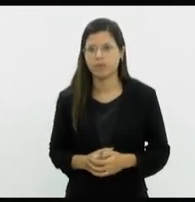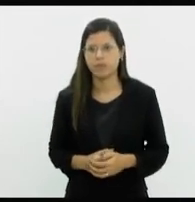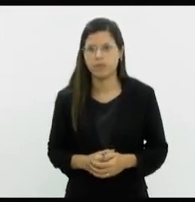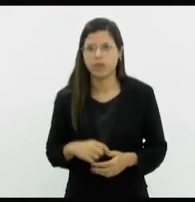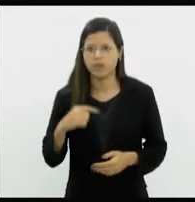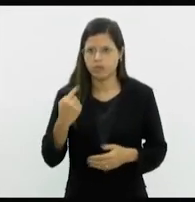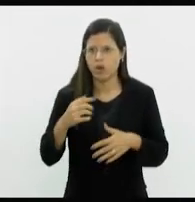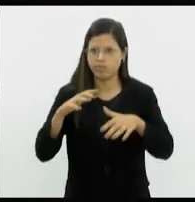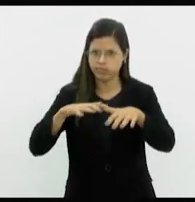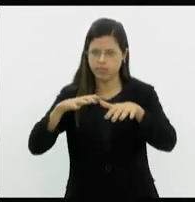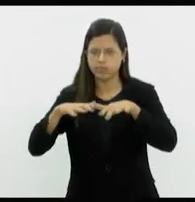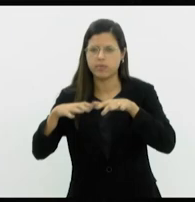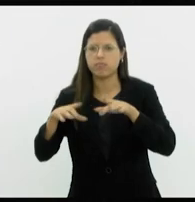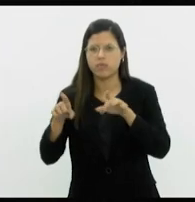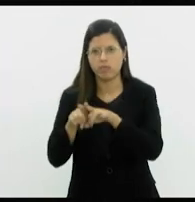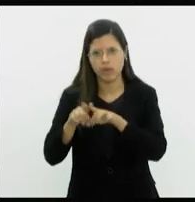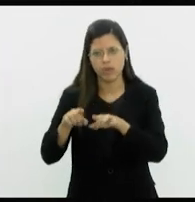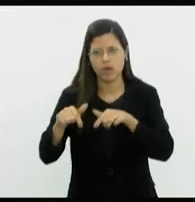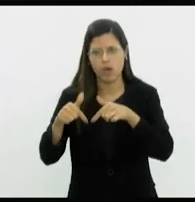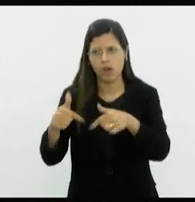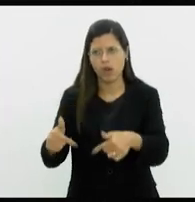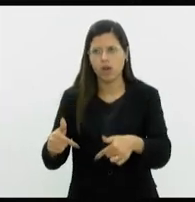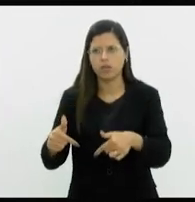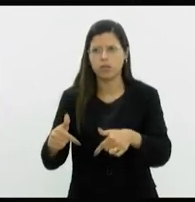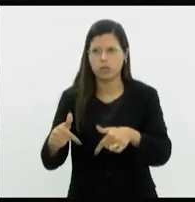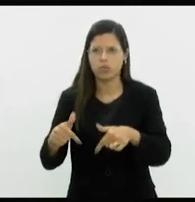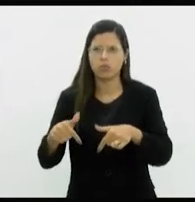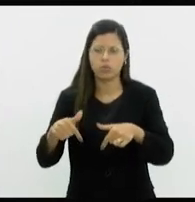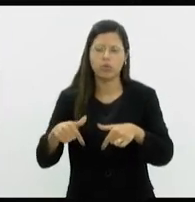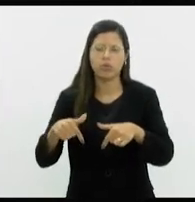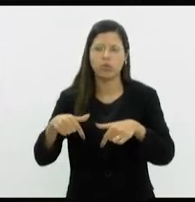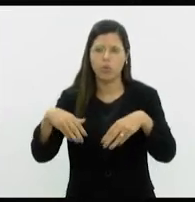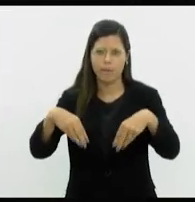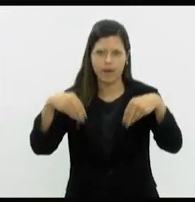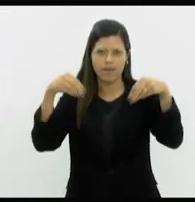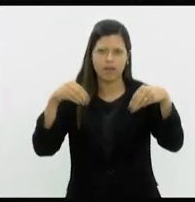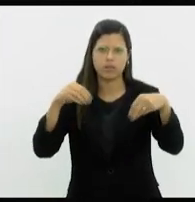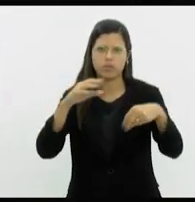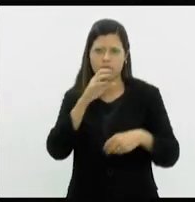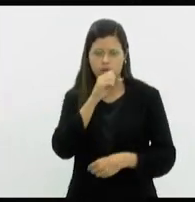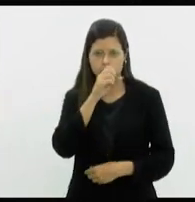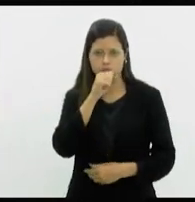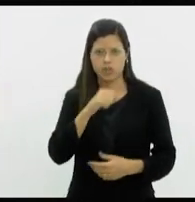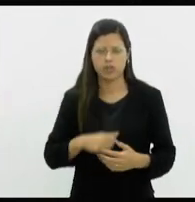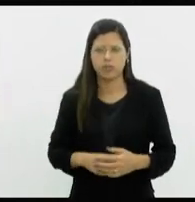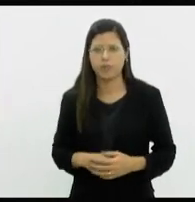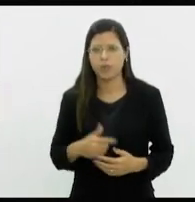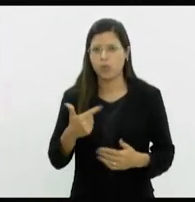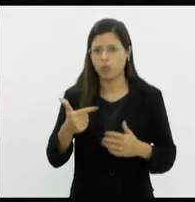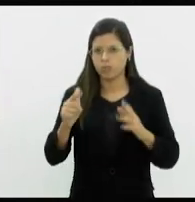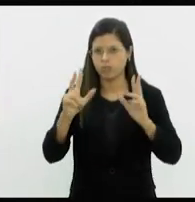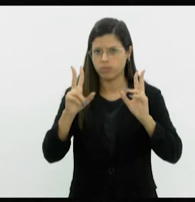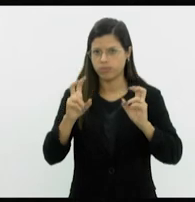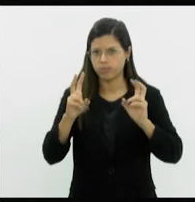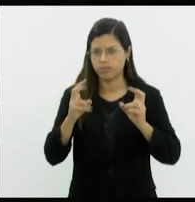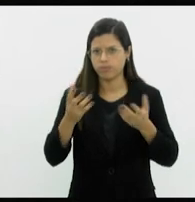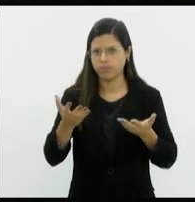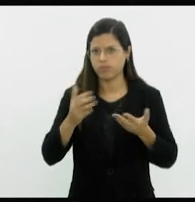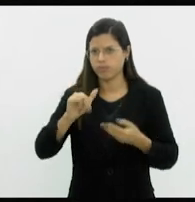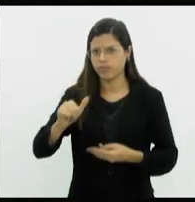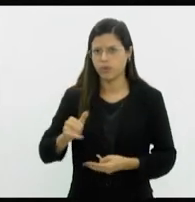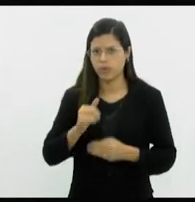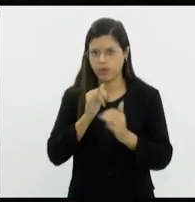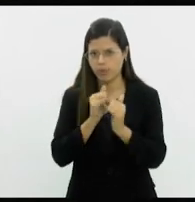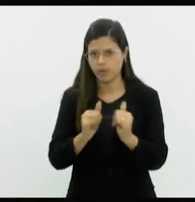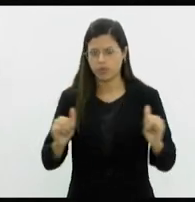na passeata e também no ato que foi em direção ao Palácio das Laranjeiras. Outro tema também que quero aqui aproveitar para